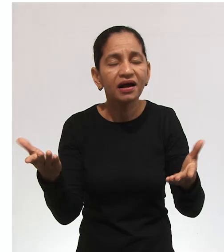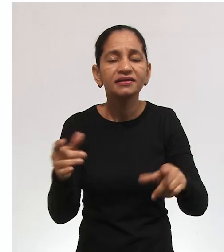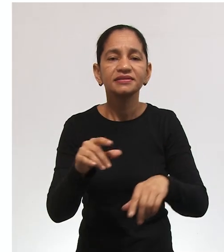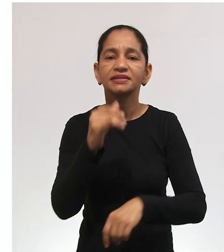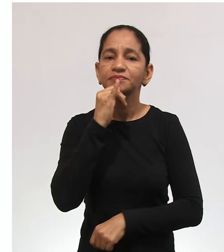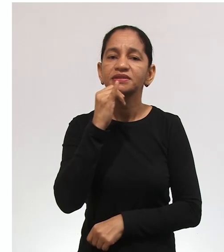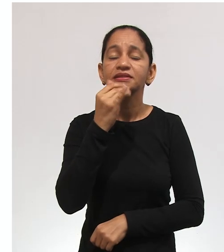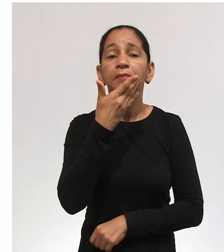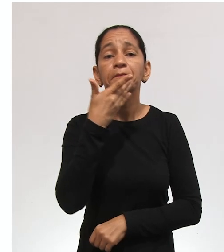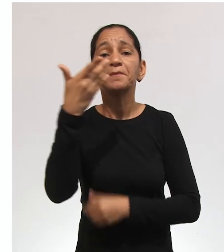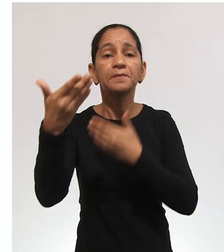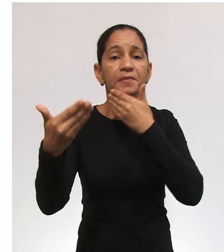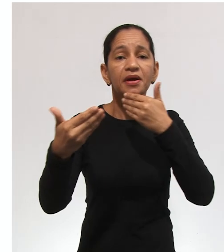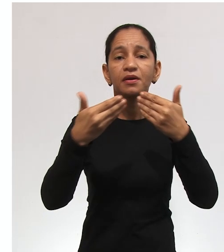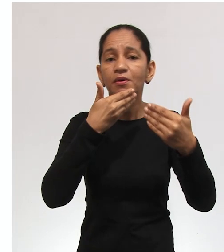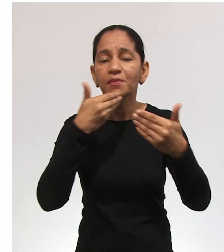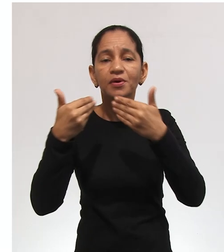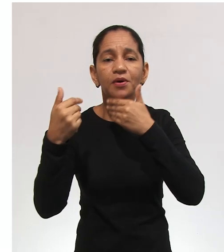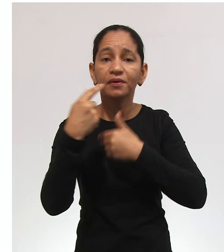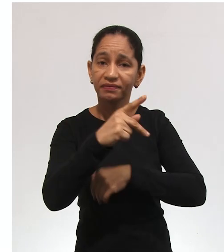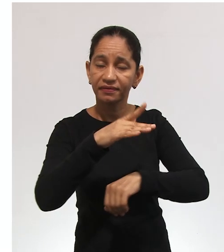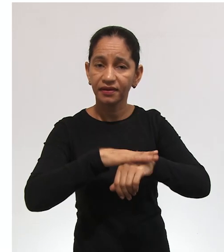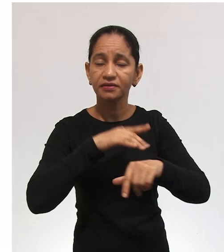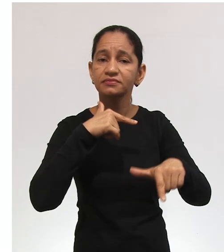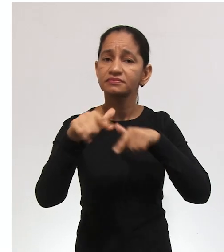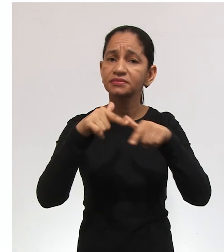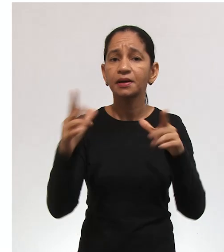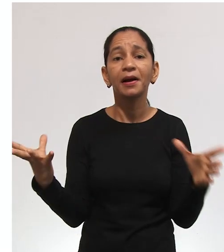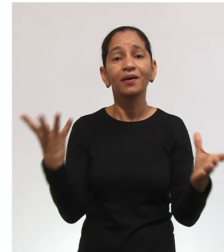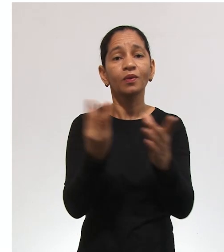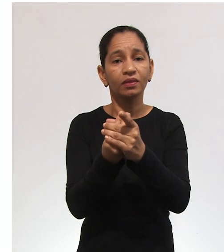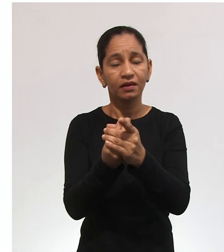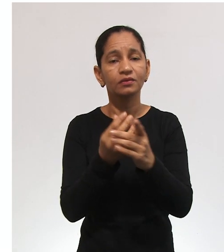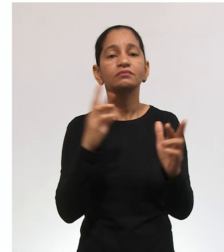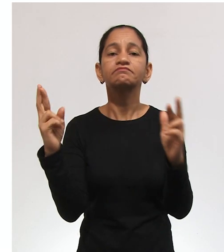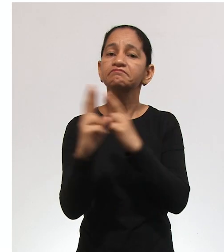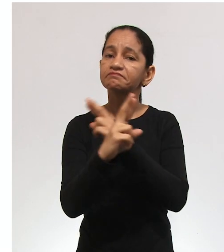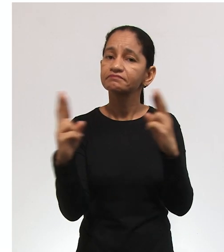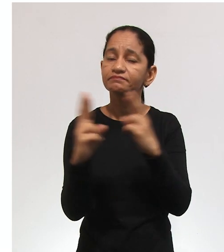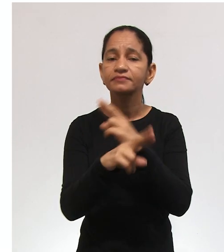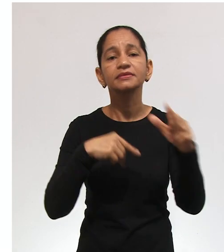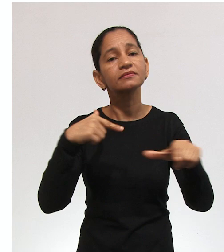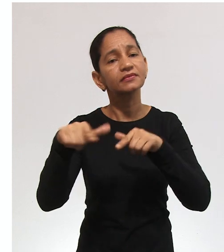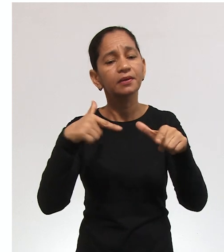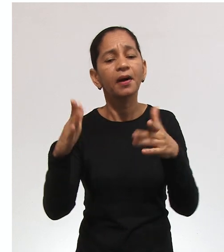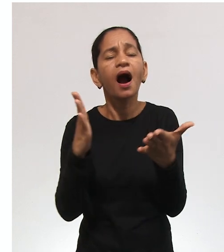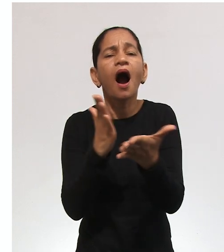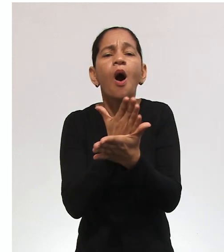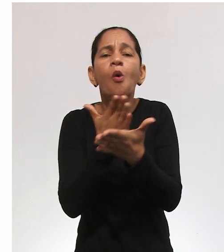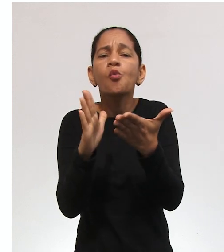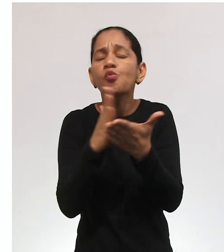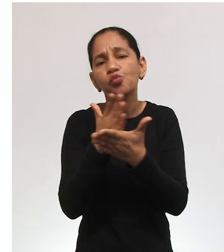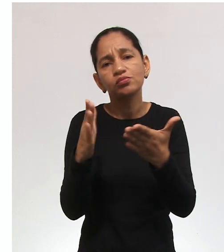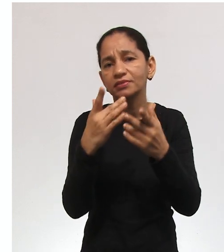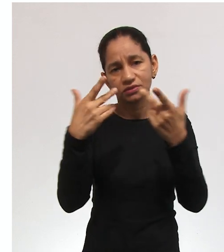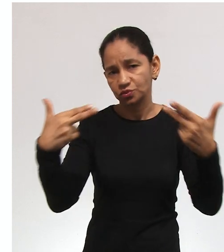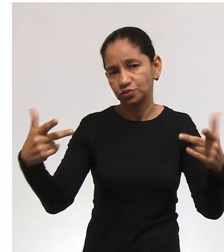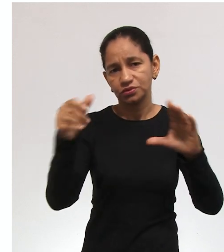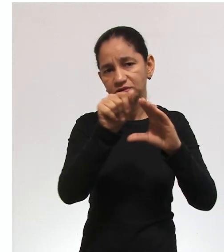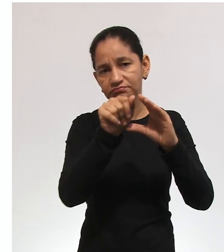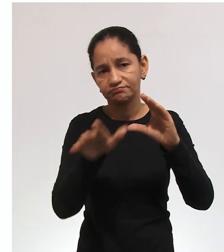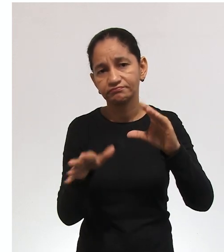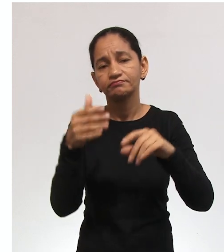da condição social de todos aqueles que se relacionam ao trabalho. Algumas características do direito do